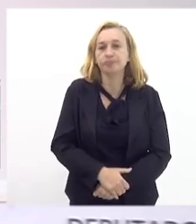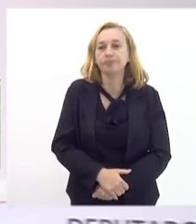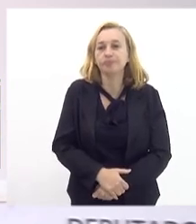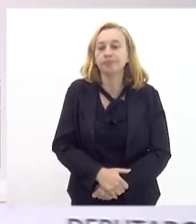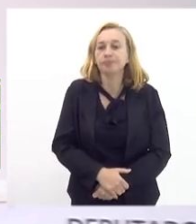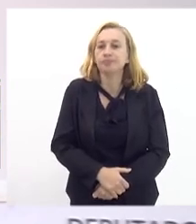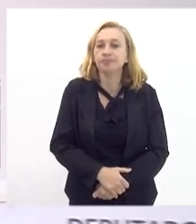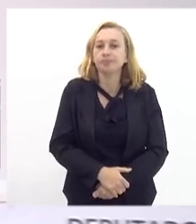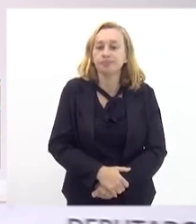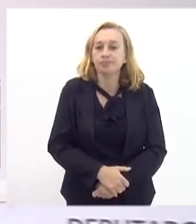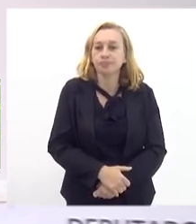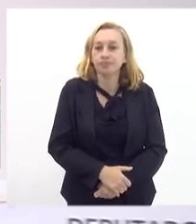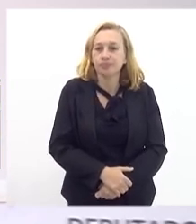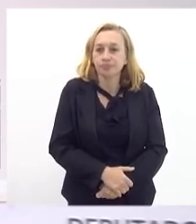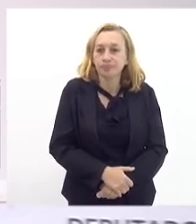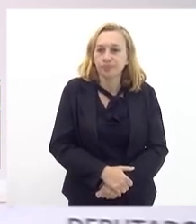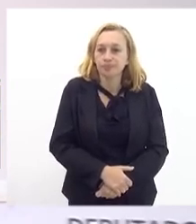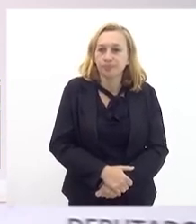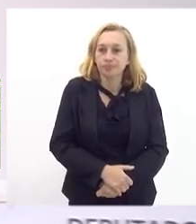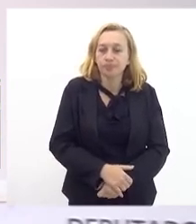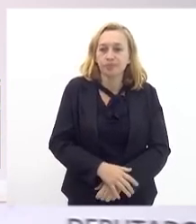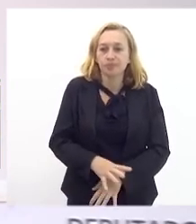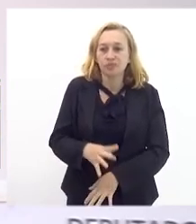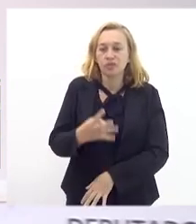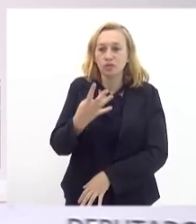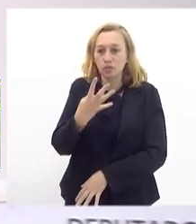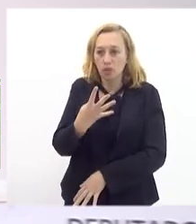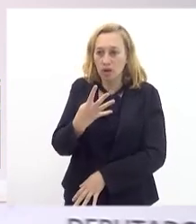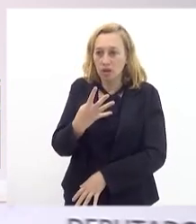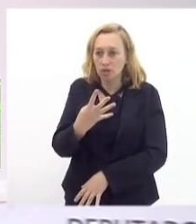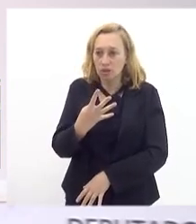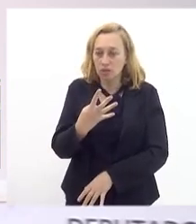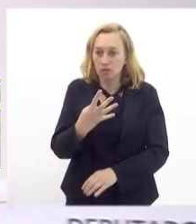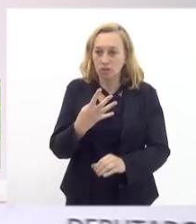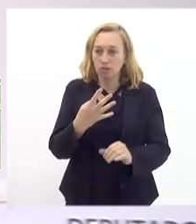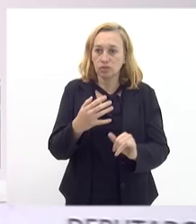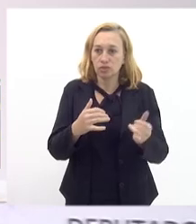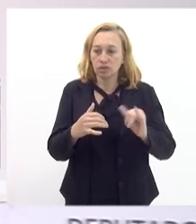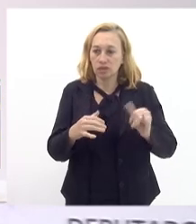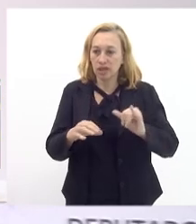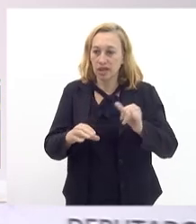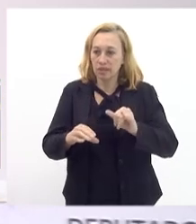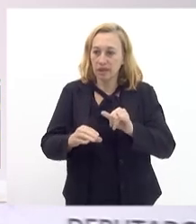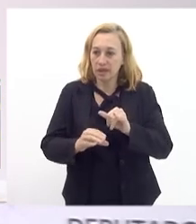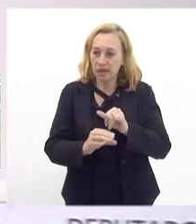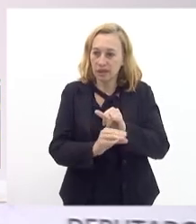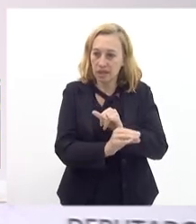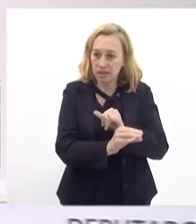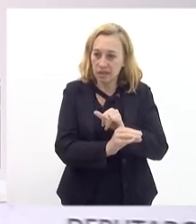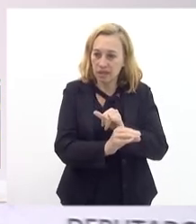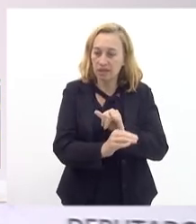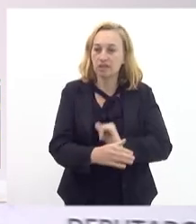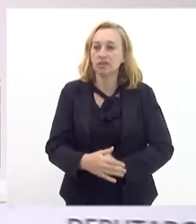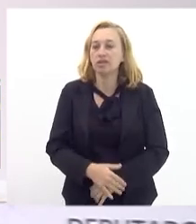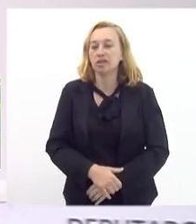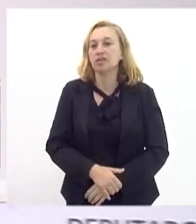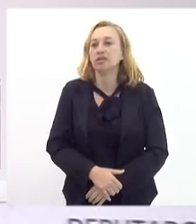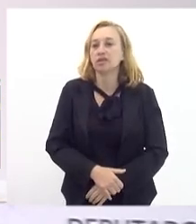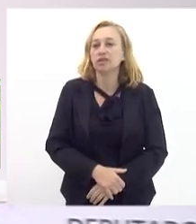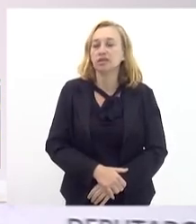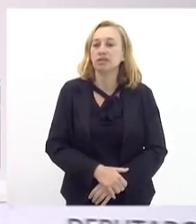licença especificamente para as quatro a épocas que no meu entendimento ainda não foi concedida